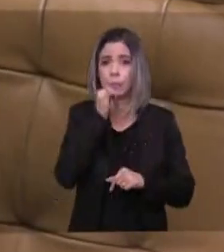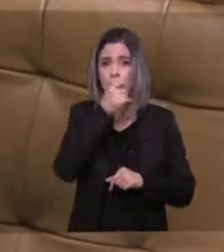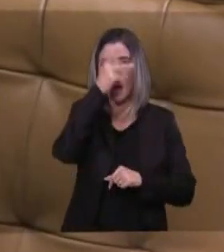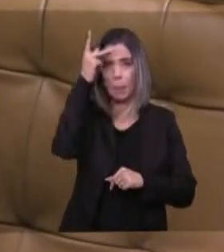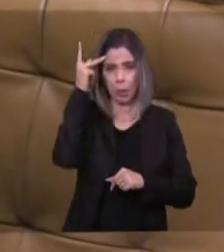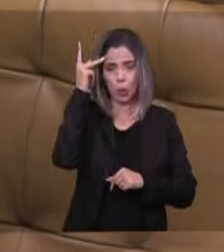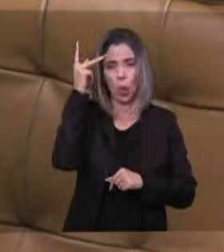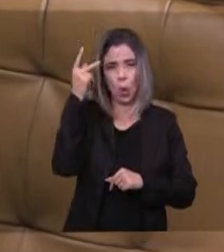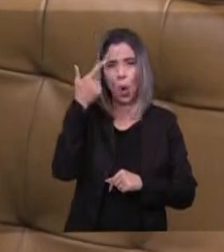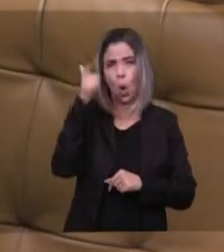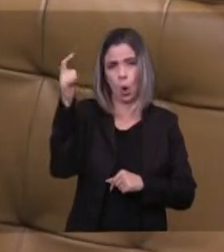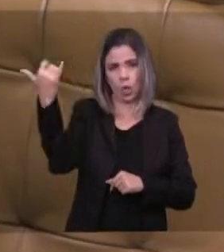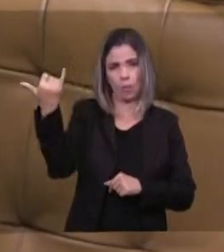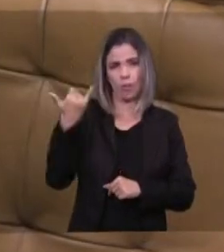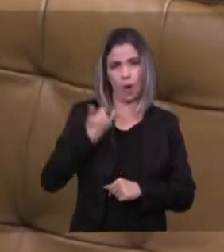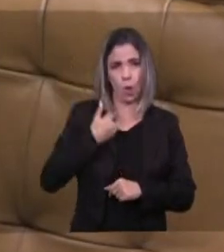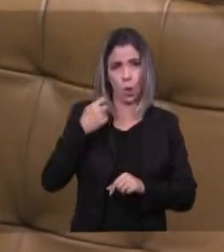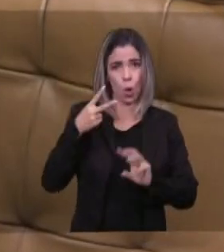aqui